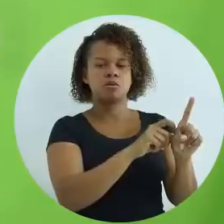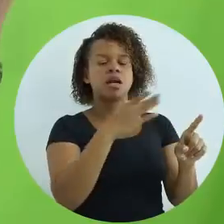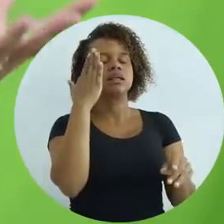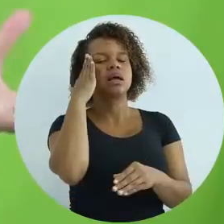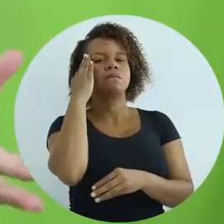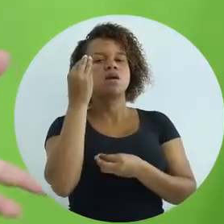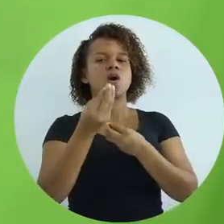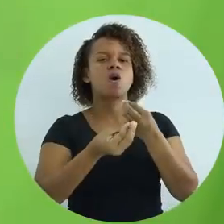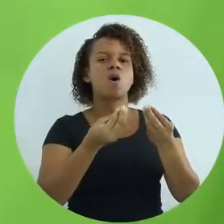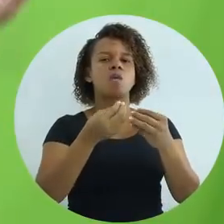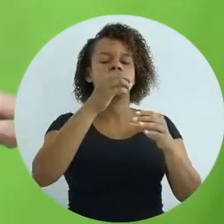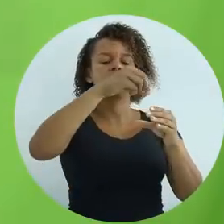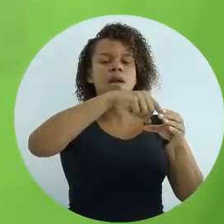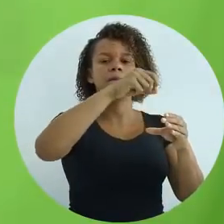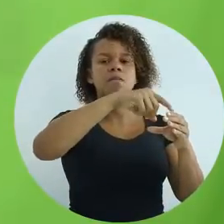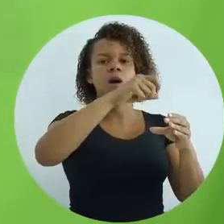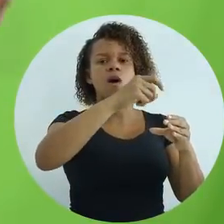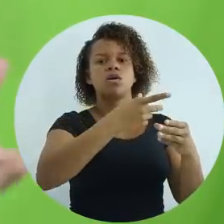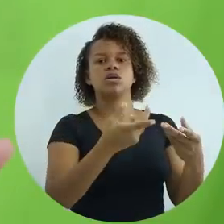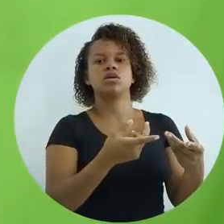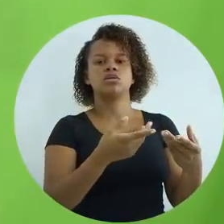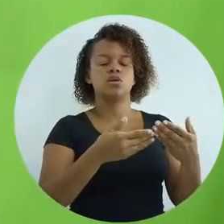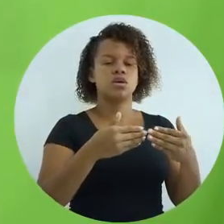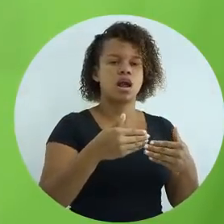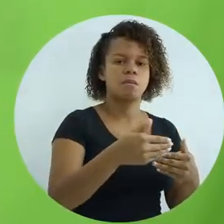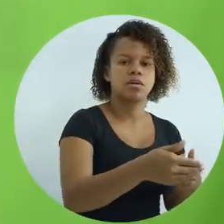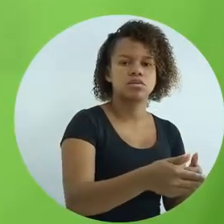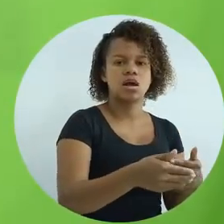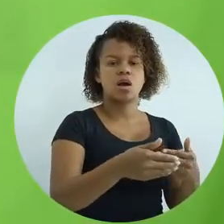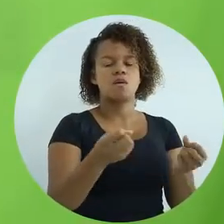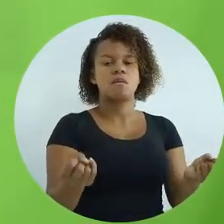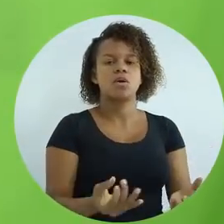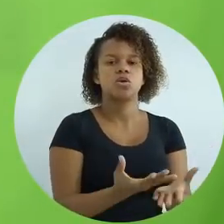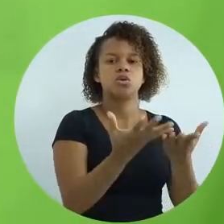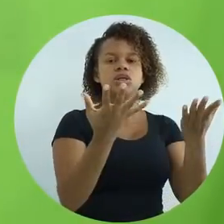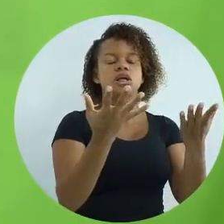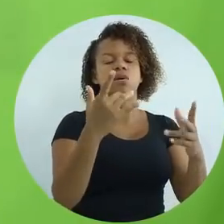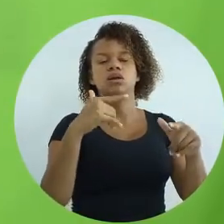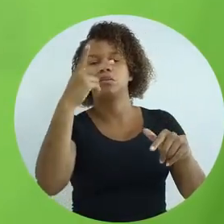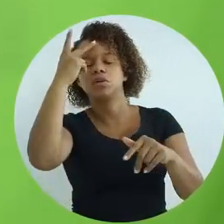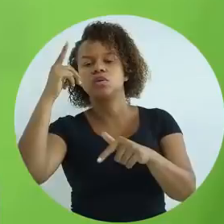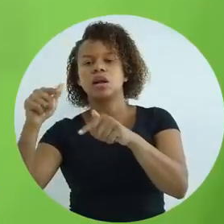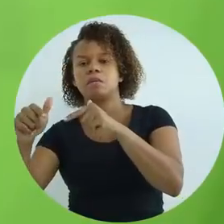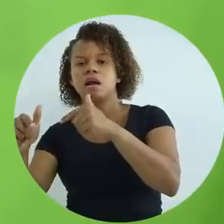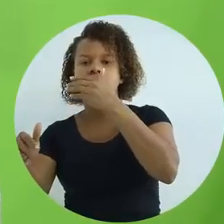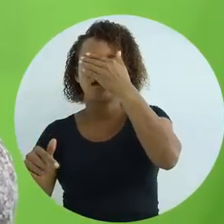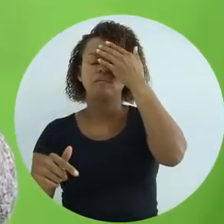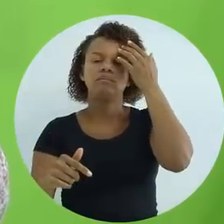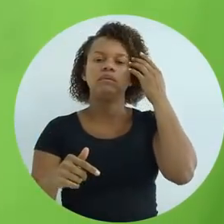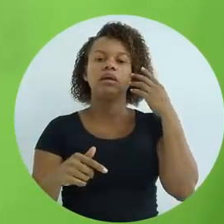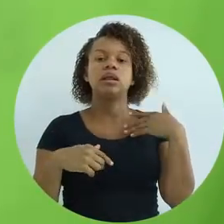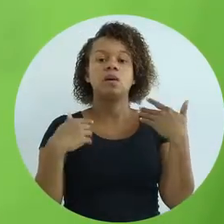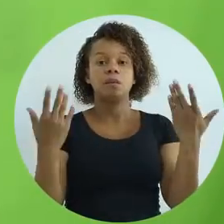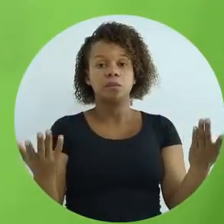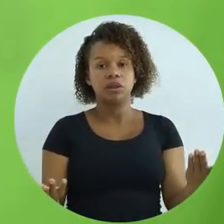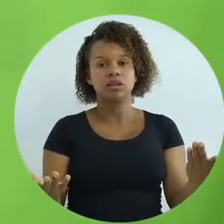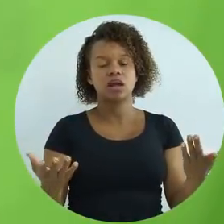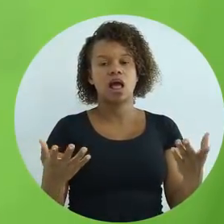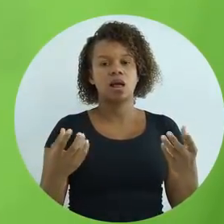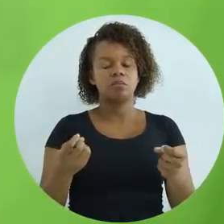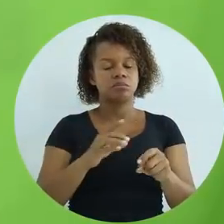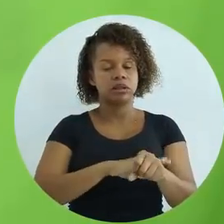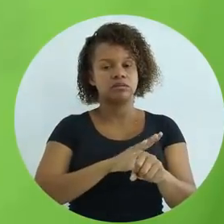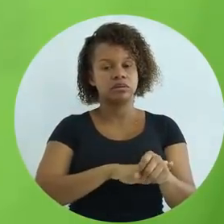saber quanto depósito ele tem que ter, qual a capacidade que ele tem que ter, quanto vai produzir, quanto vai entregar. Então, a previsão de